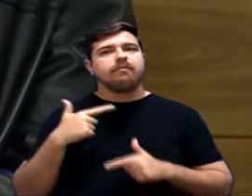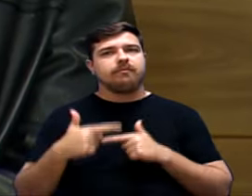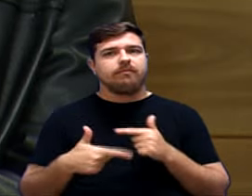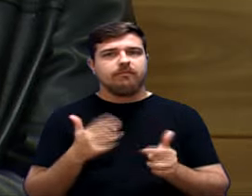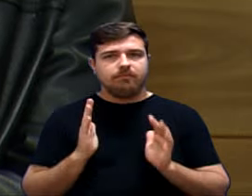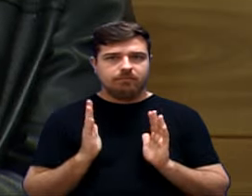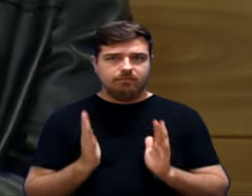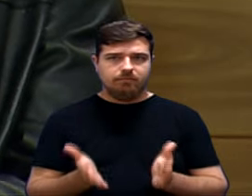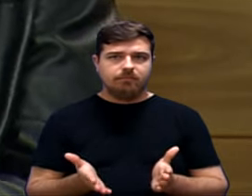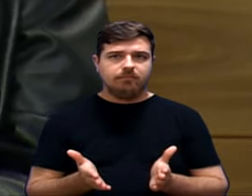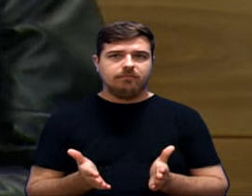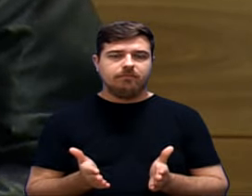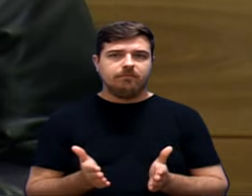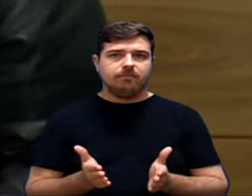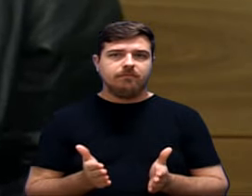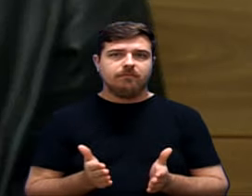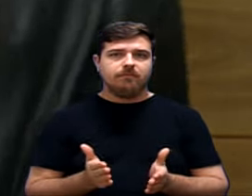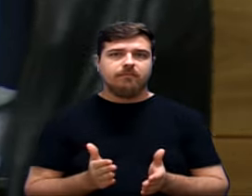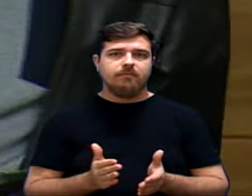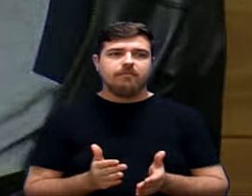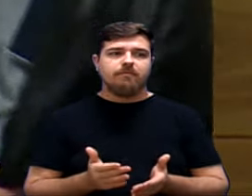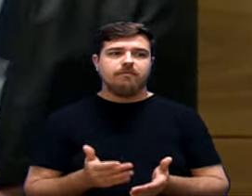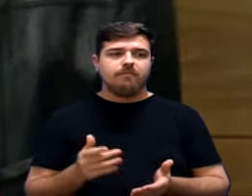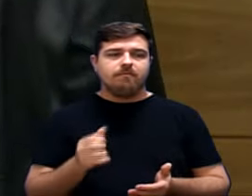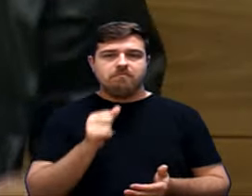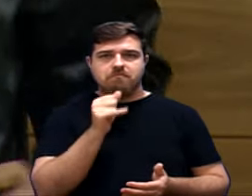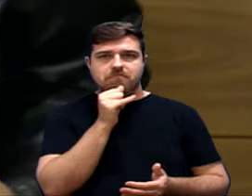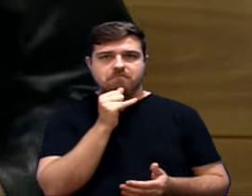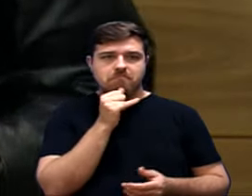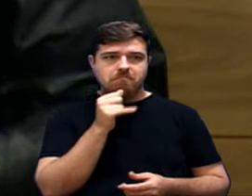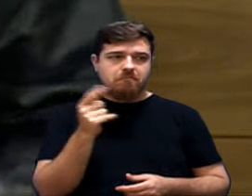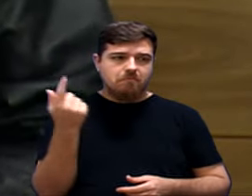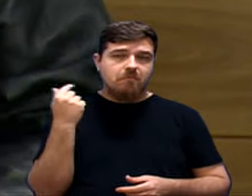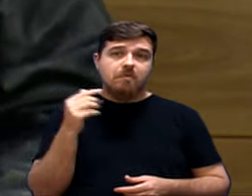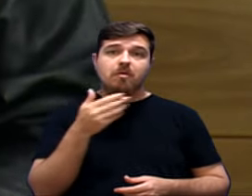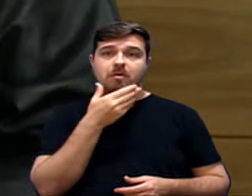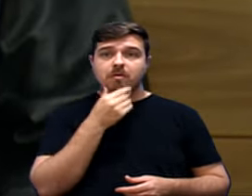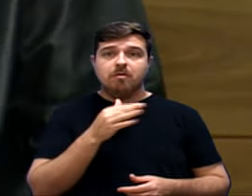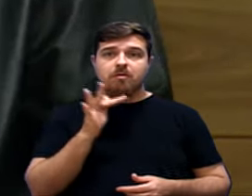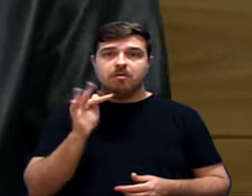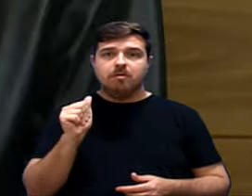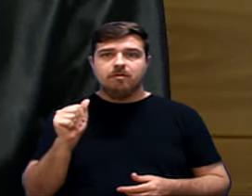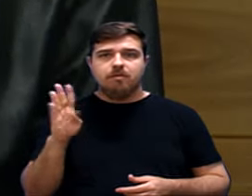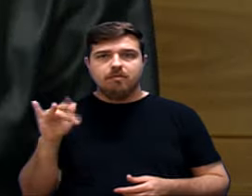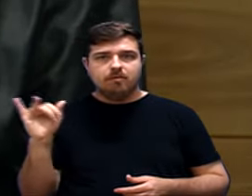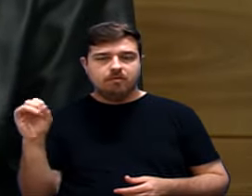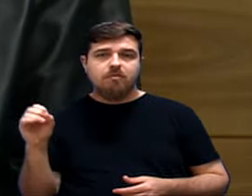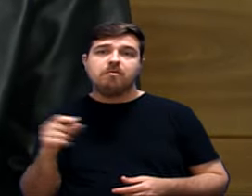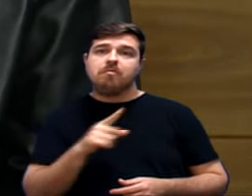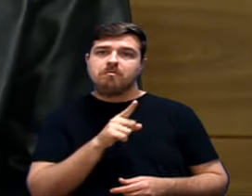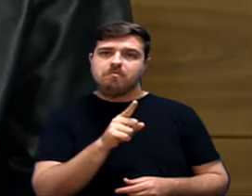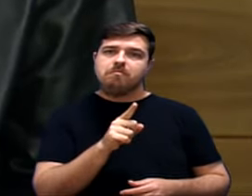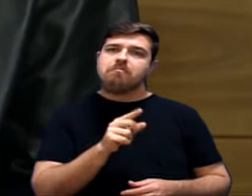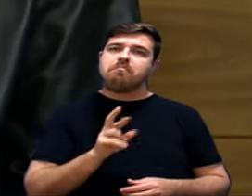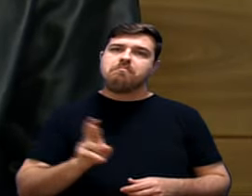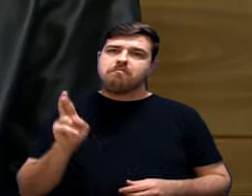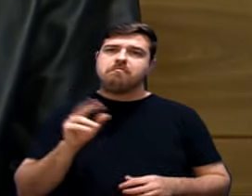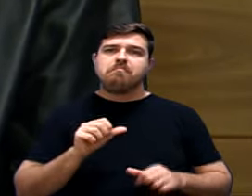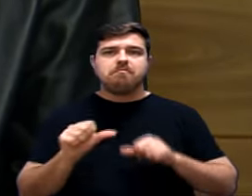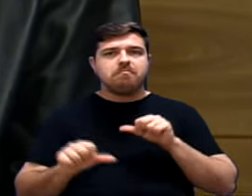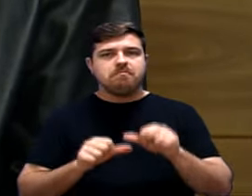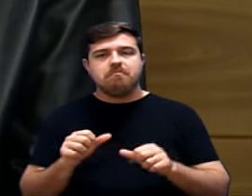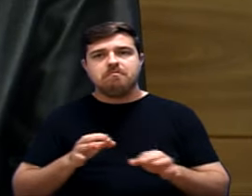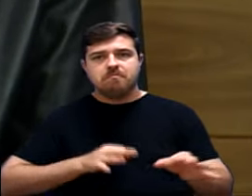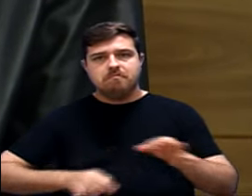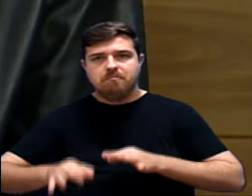eu sei de do do do do fato porque eu já fui diretor de planejamento então a ideia realmente na época que